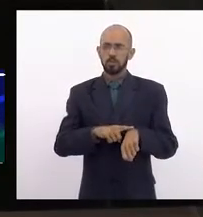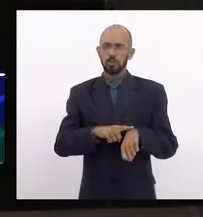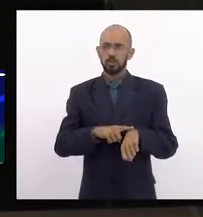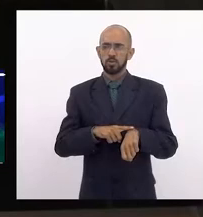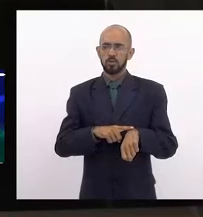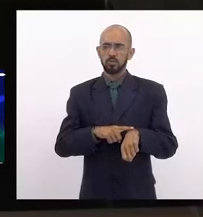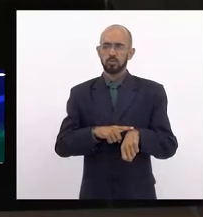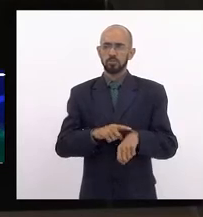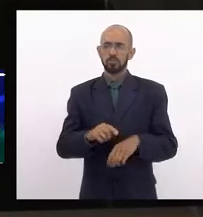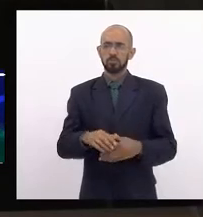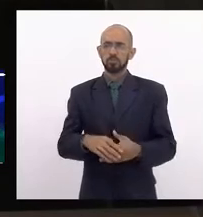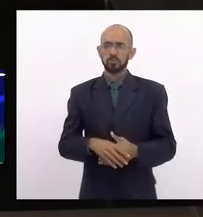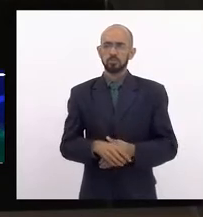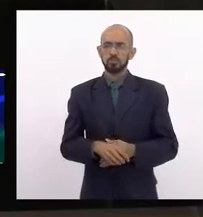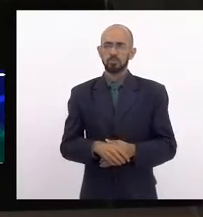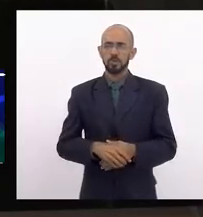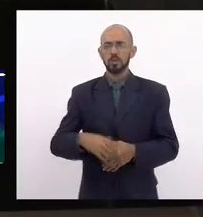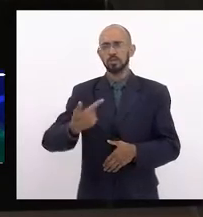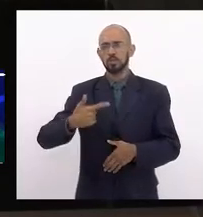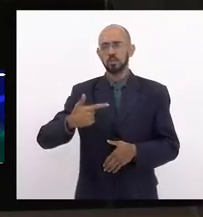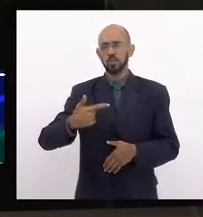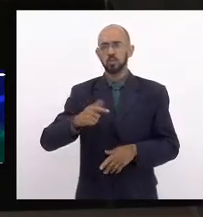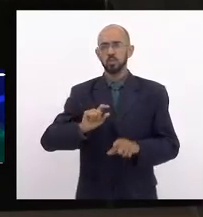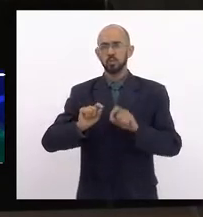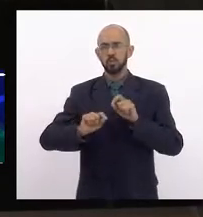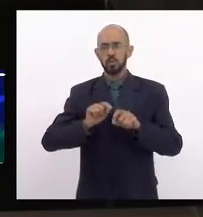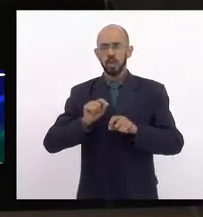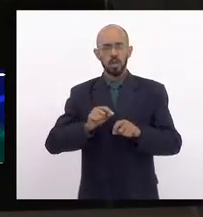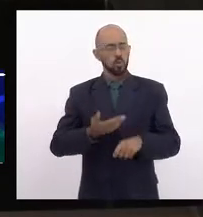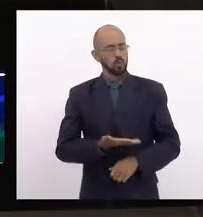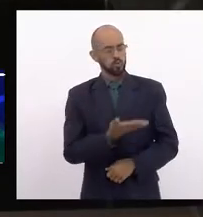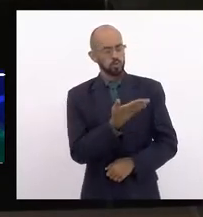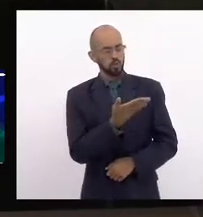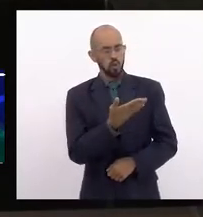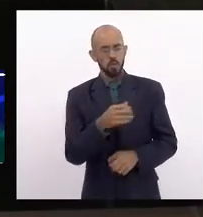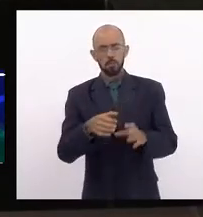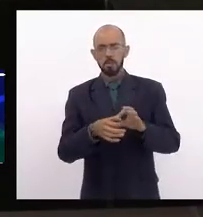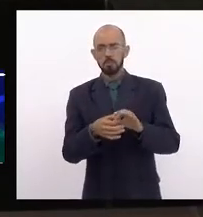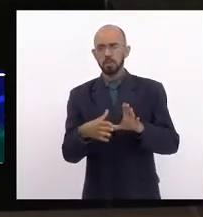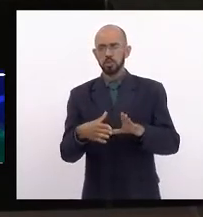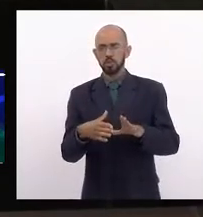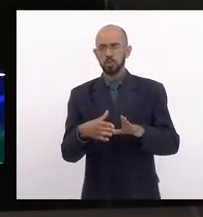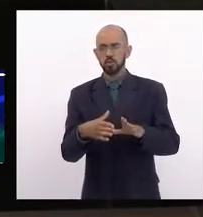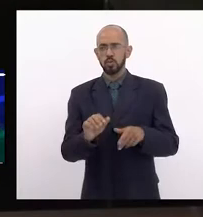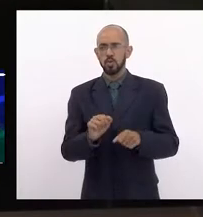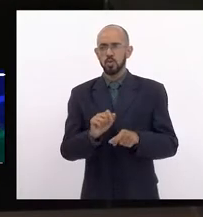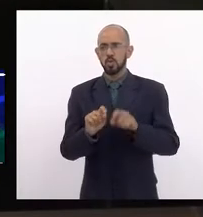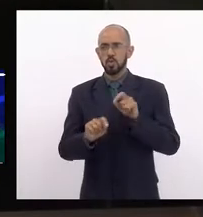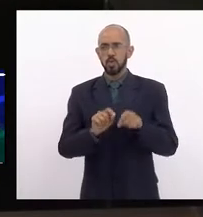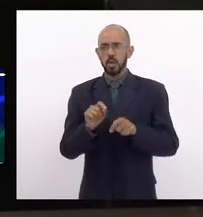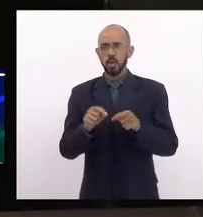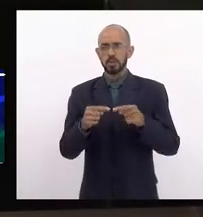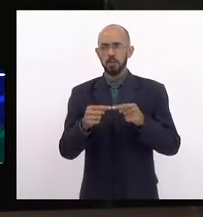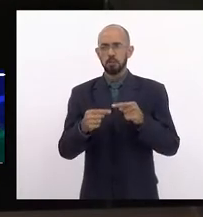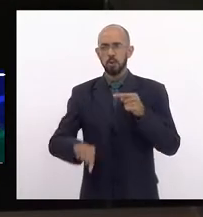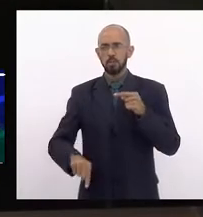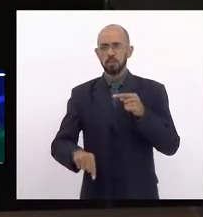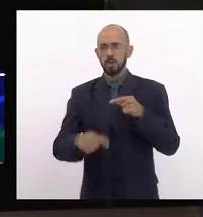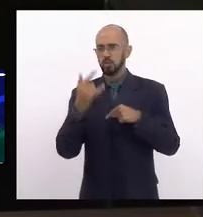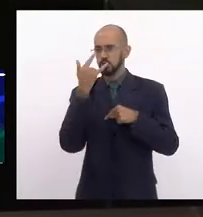falar do que eu posso falar em segundo lugar o senhor permitiu que essa proibição de assédio